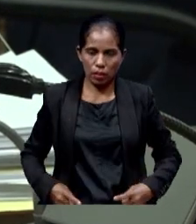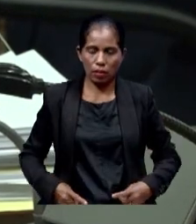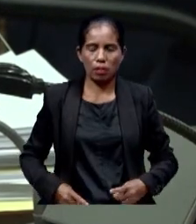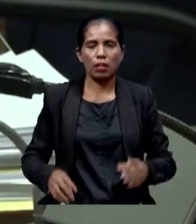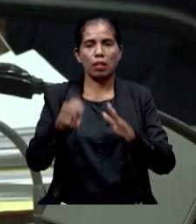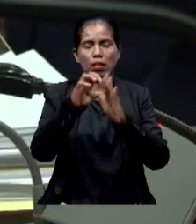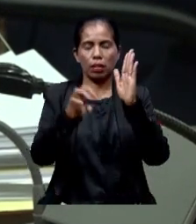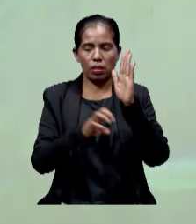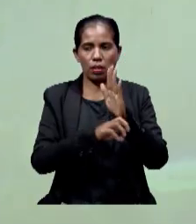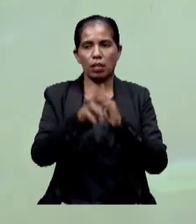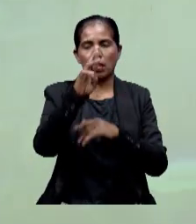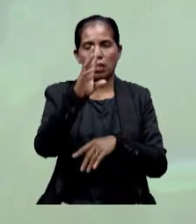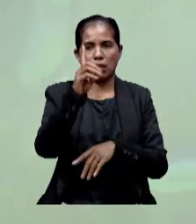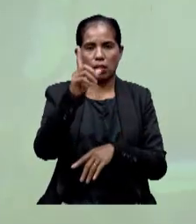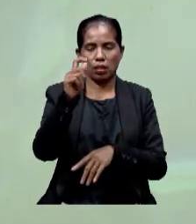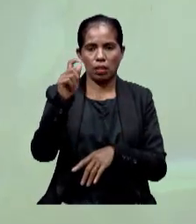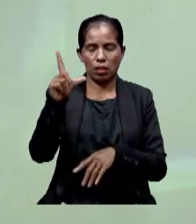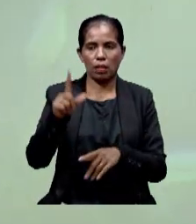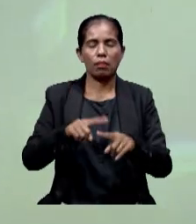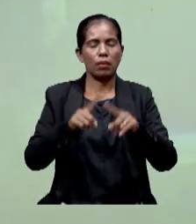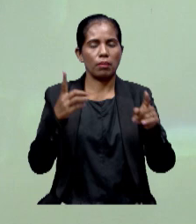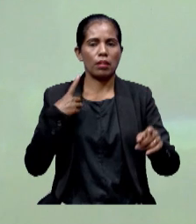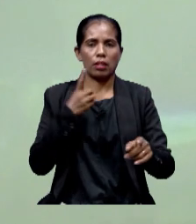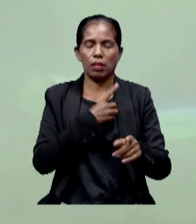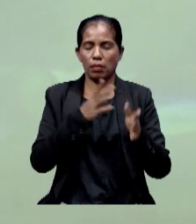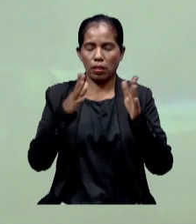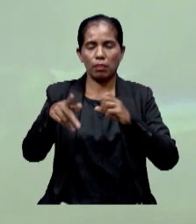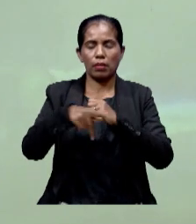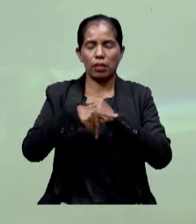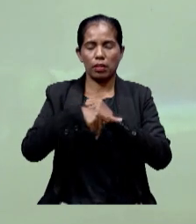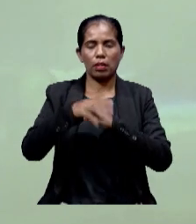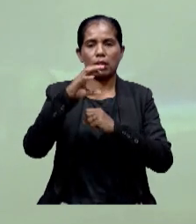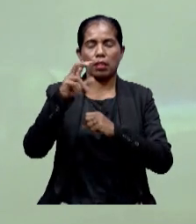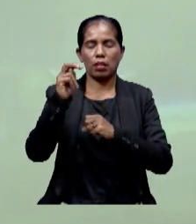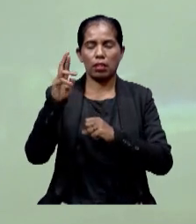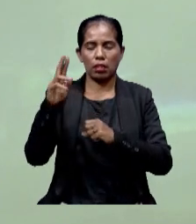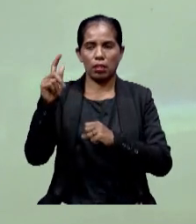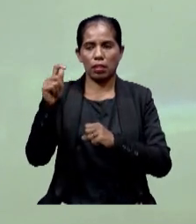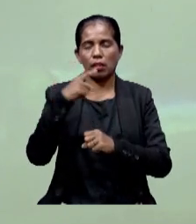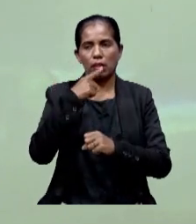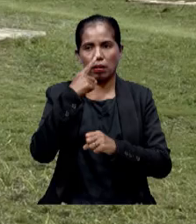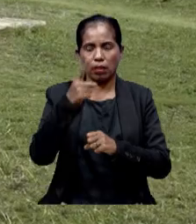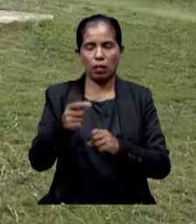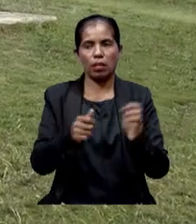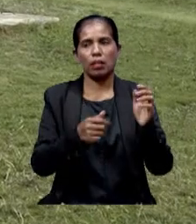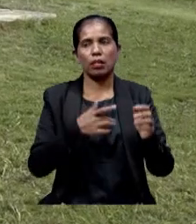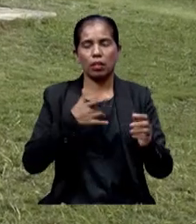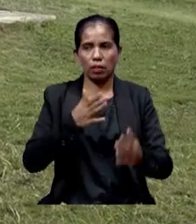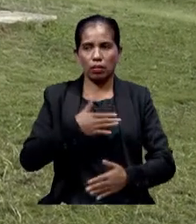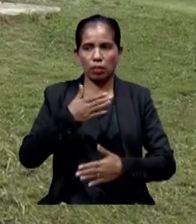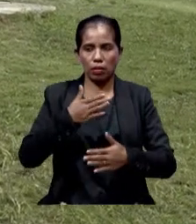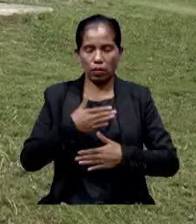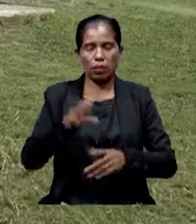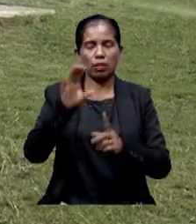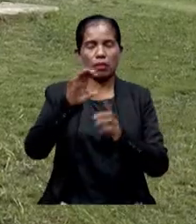estado RDTL Mai be, deputada bancada Senarte, Cedeliza dos Santos, aprecia a iniciativa